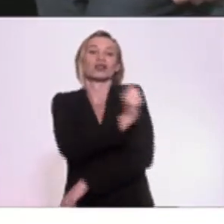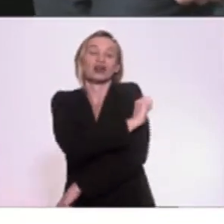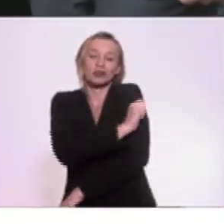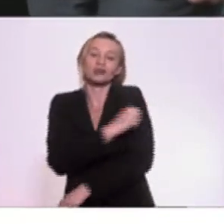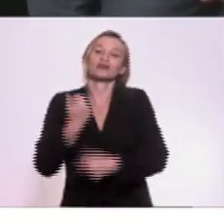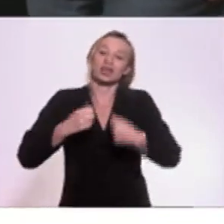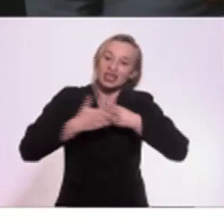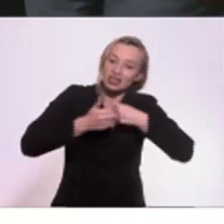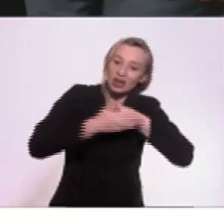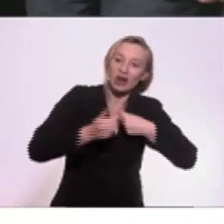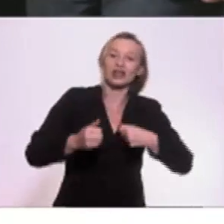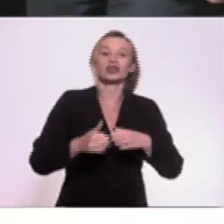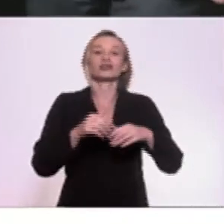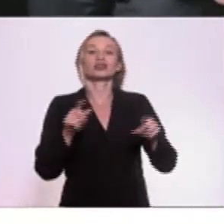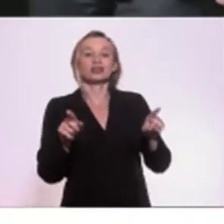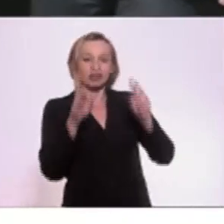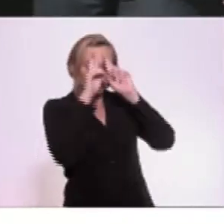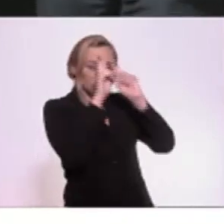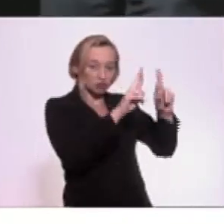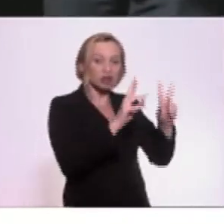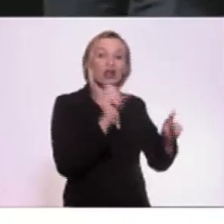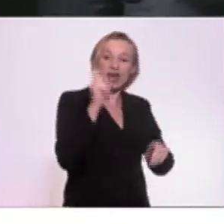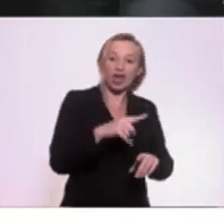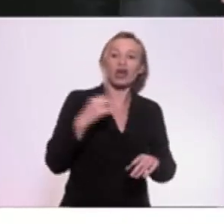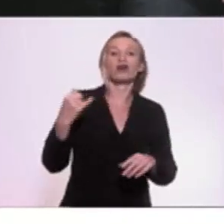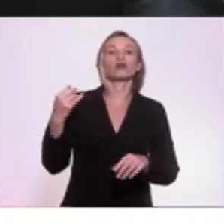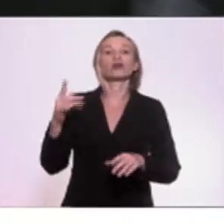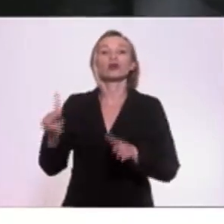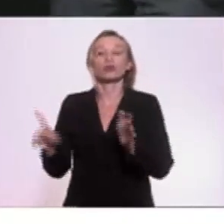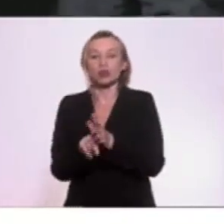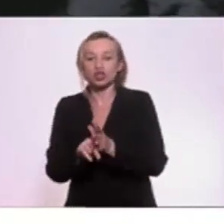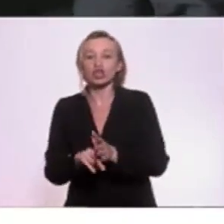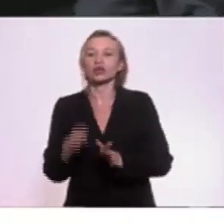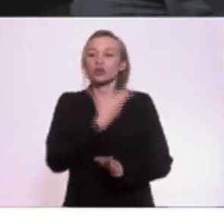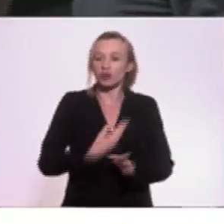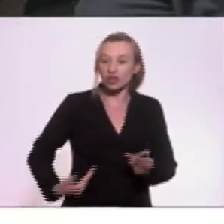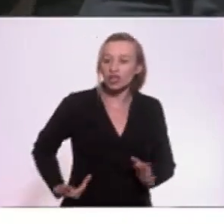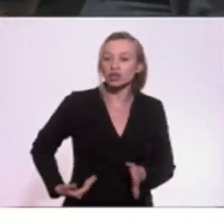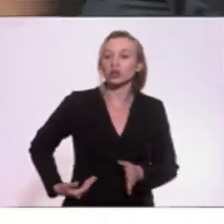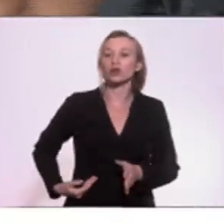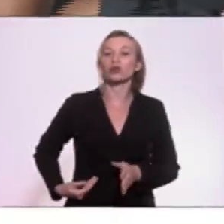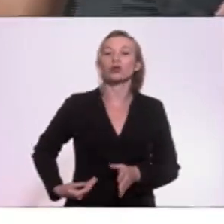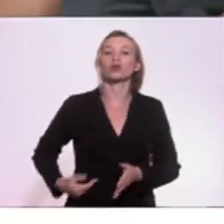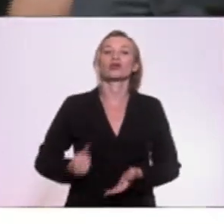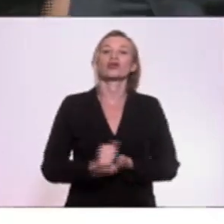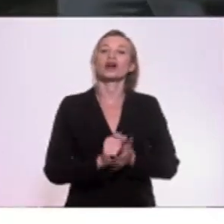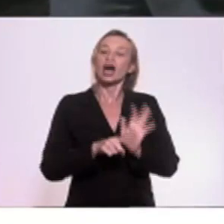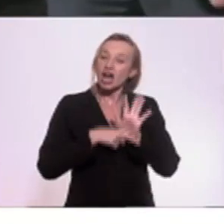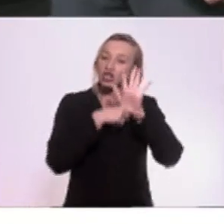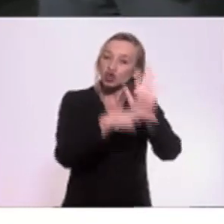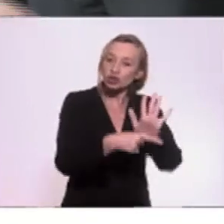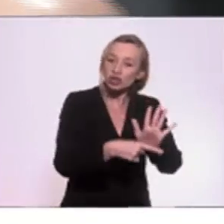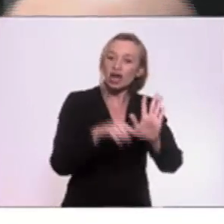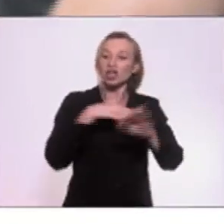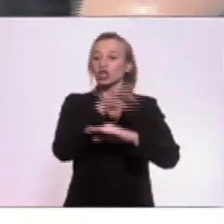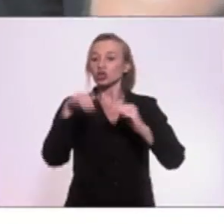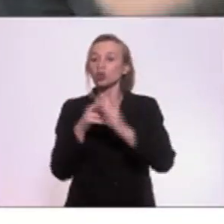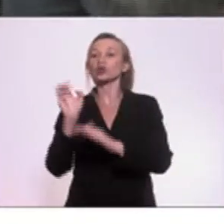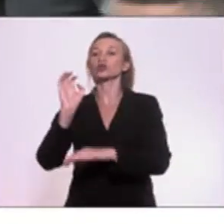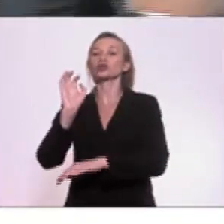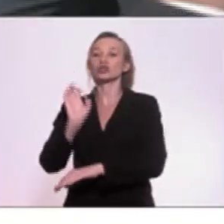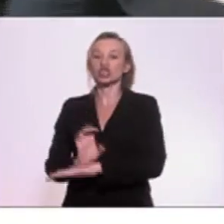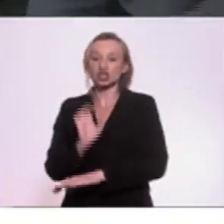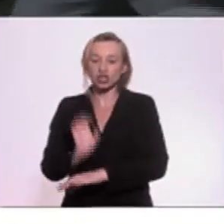carinho e o nosso respeito. É um projeto que o governador vai incrementar ao Estado todo, em todas